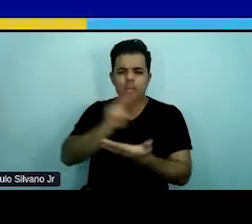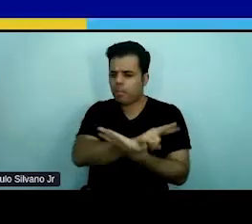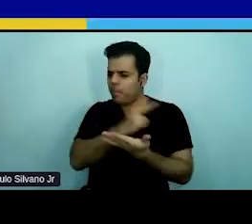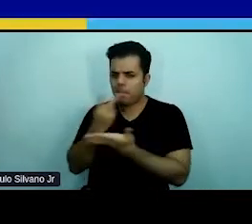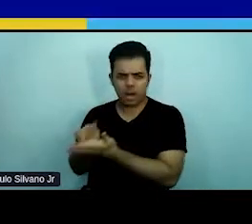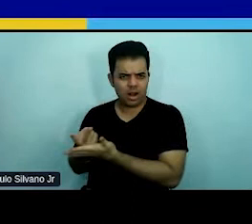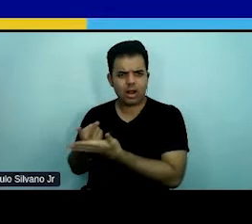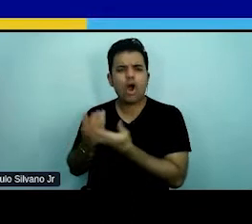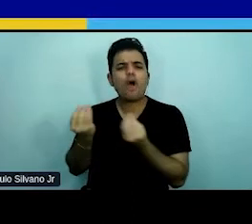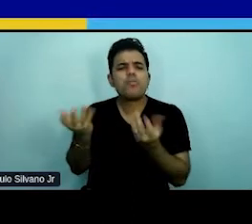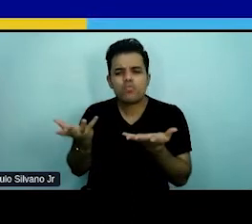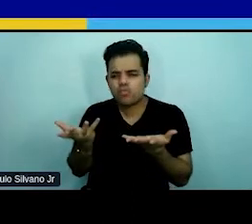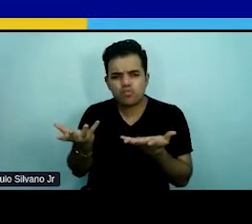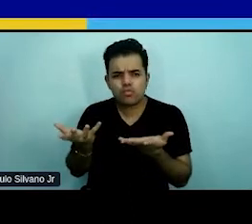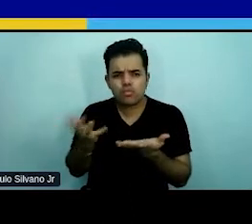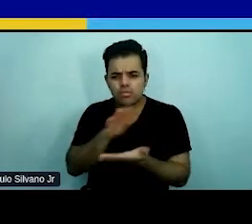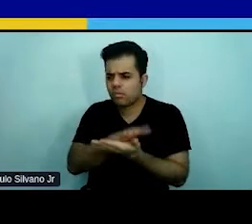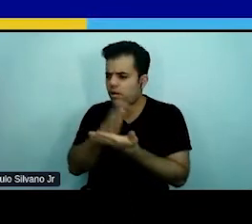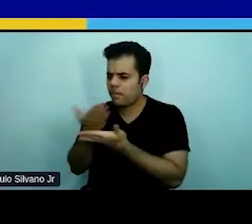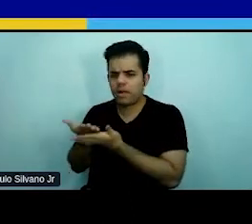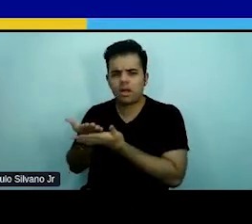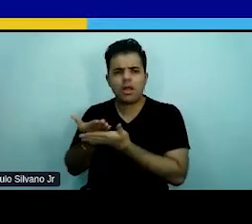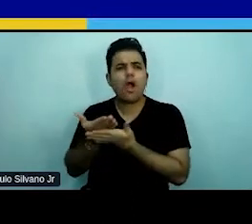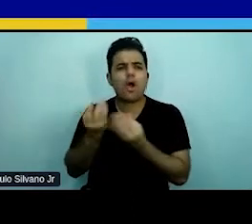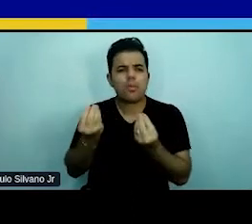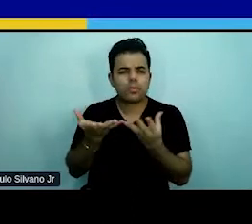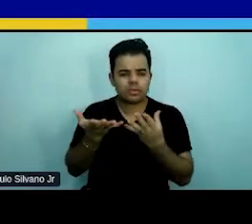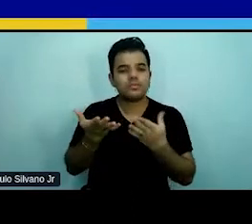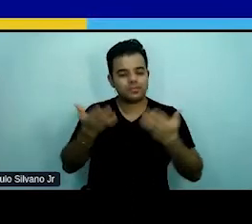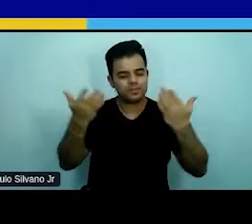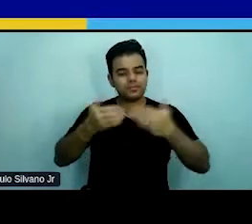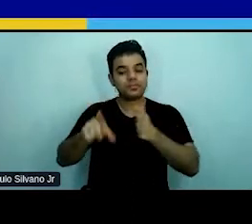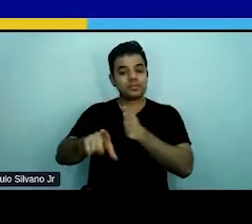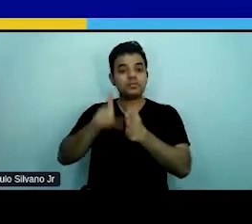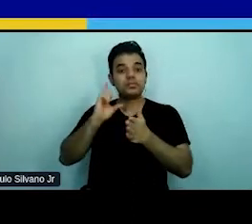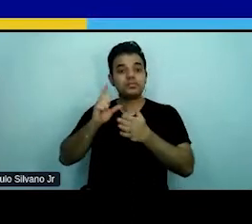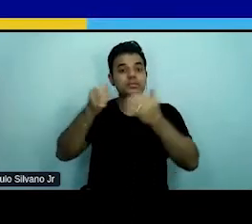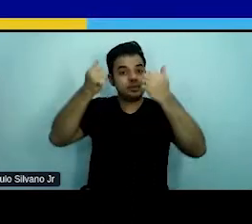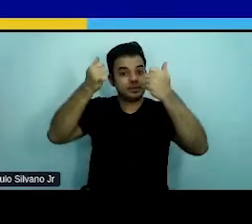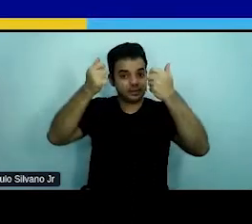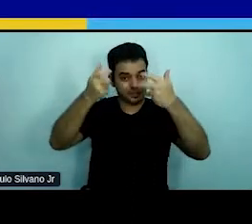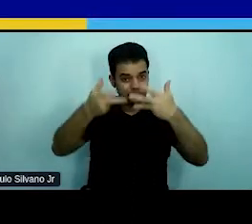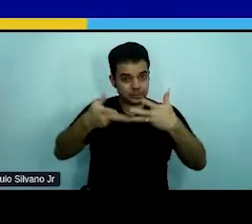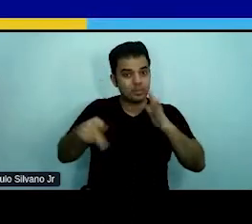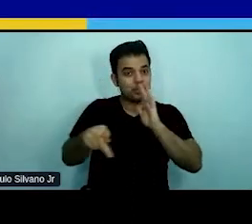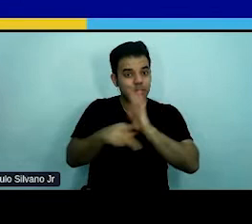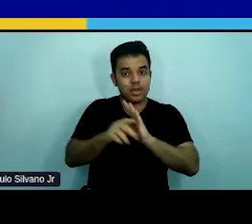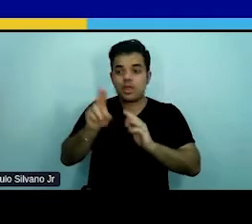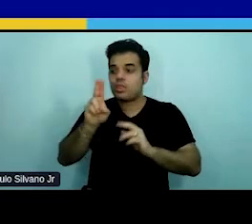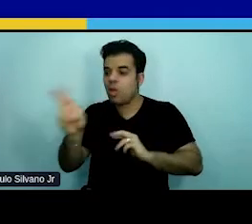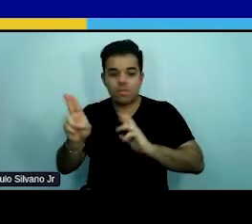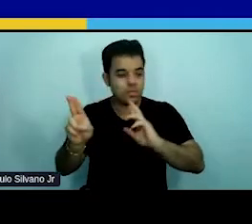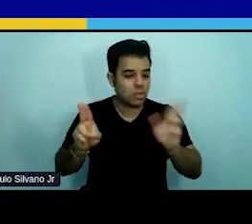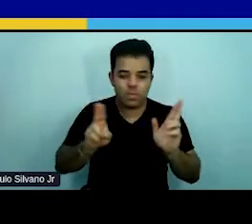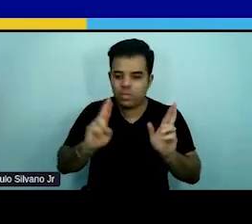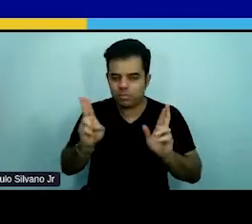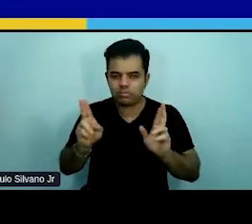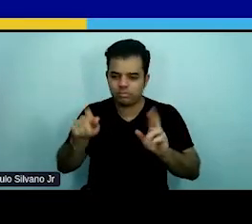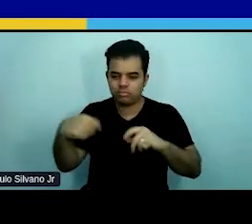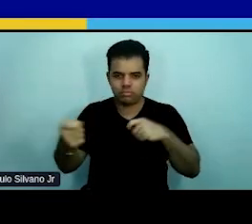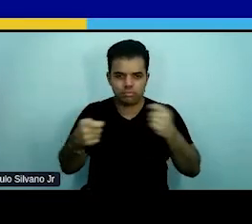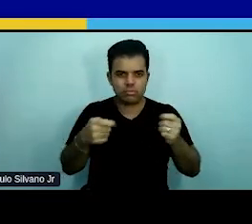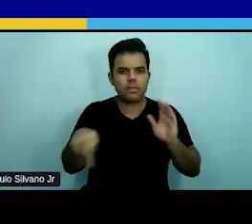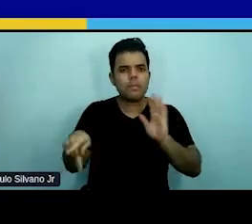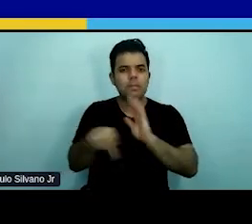Antes de continuarmos, tá? Vamos dar nomes aos bois, né? O que seria aí uma máquina